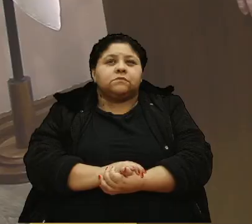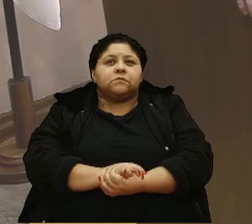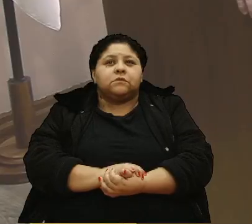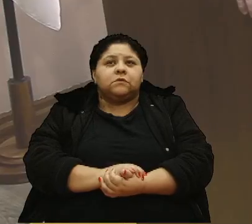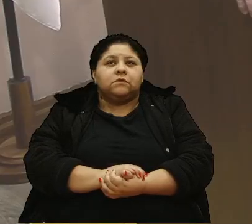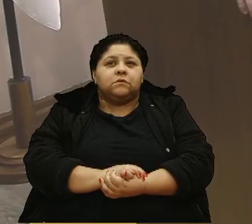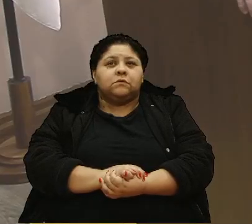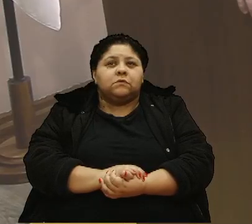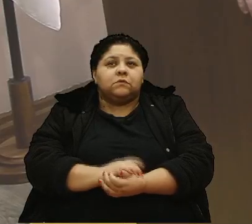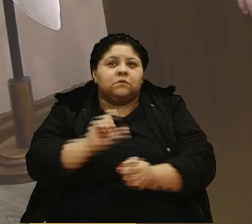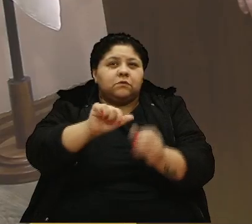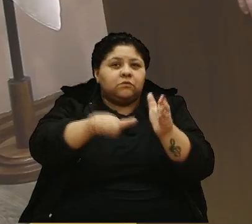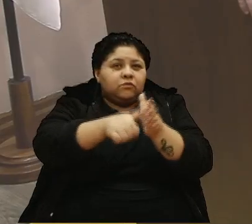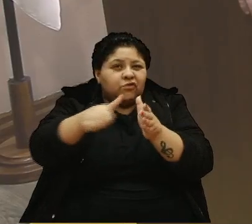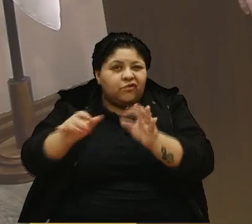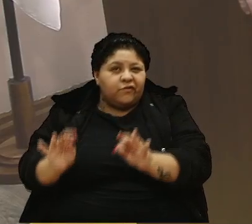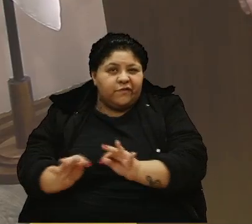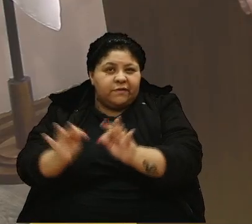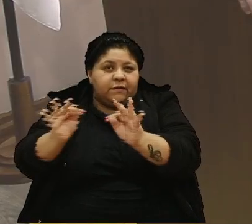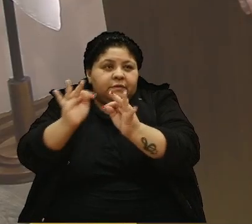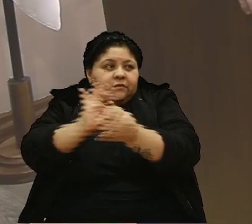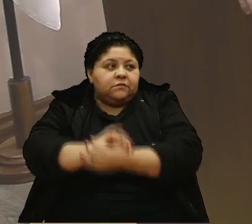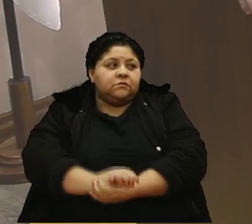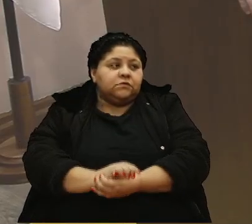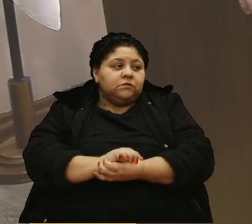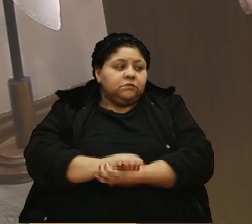vão melhorando as questões técnicas aí.